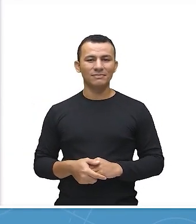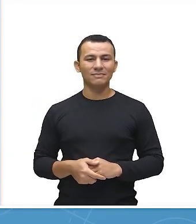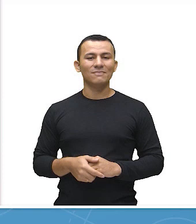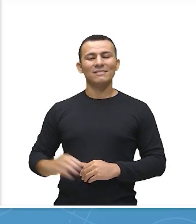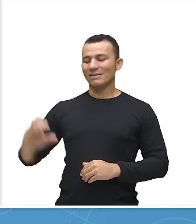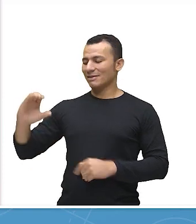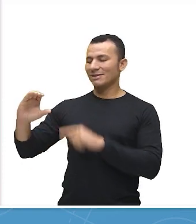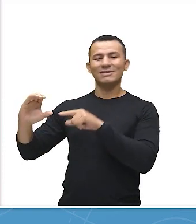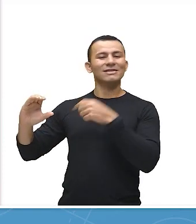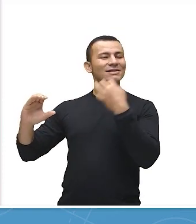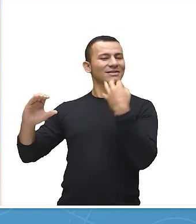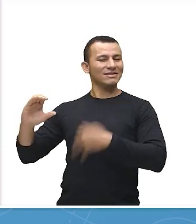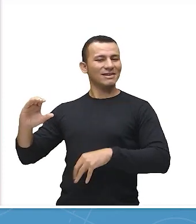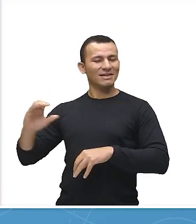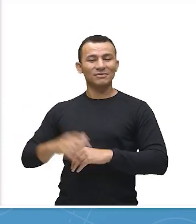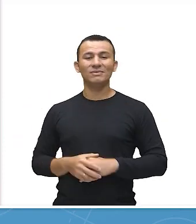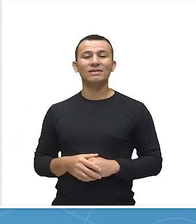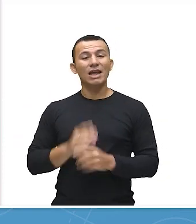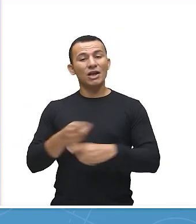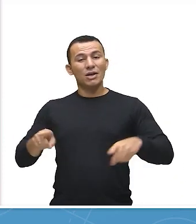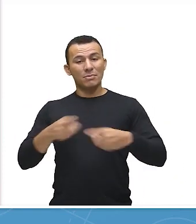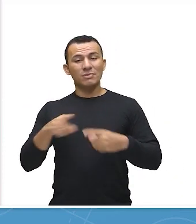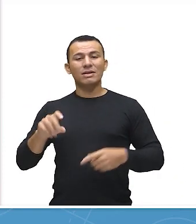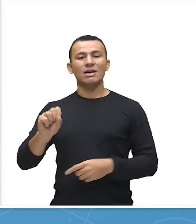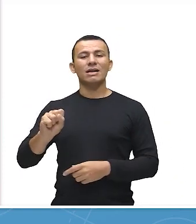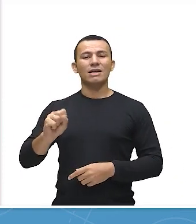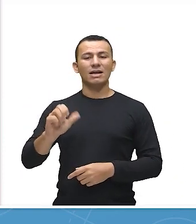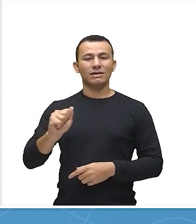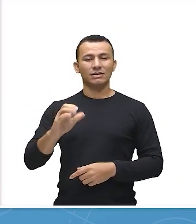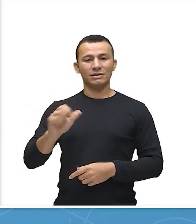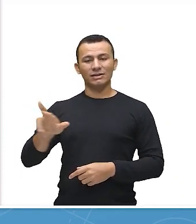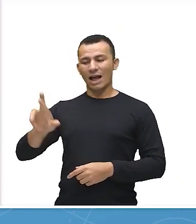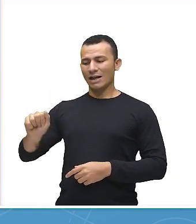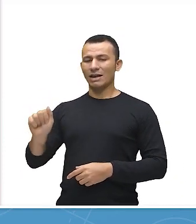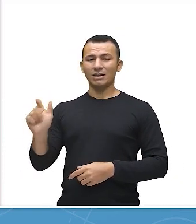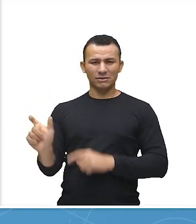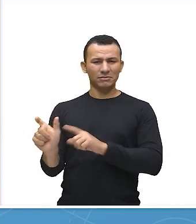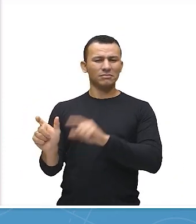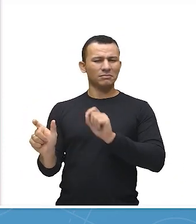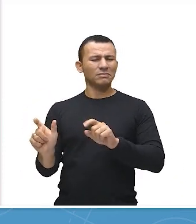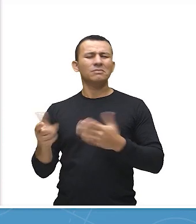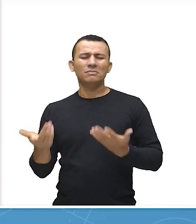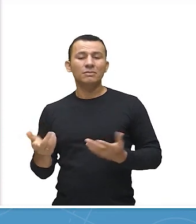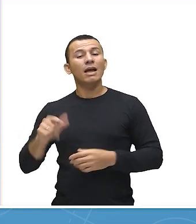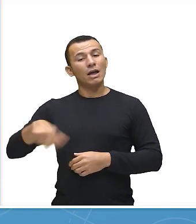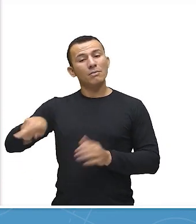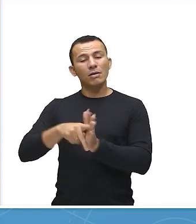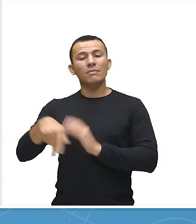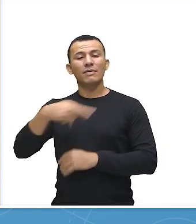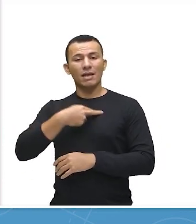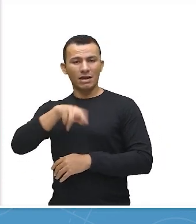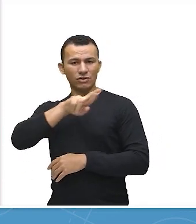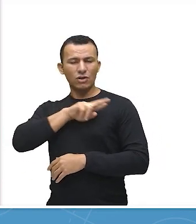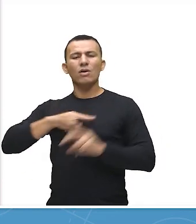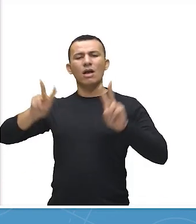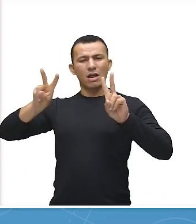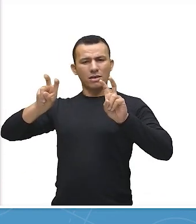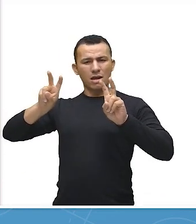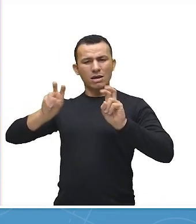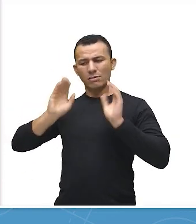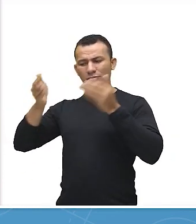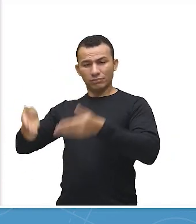está muito comum a questão da meditação, né? As pessoas estão ficando muito adeptas da meditação por conta desse processo complicado